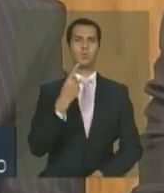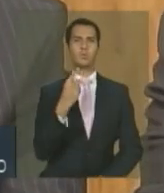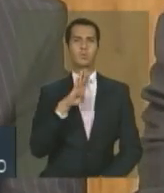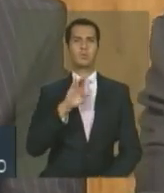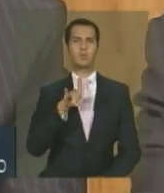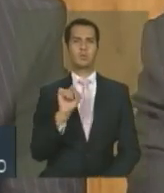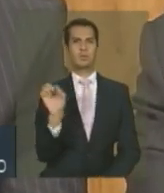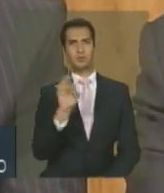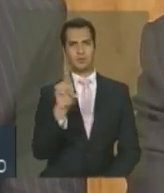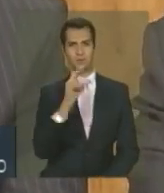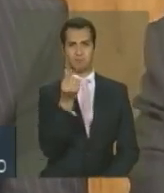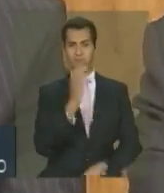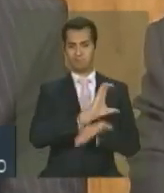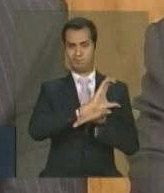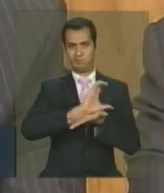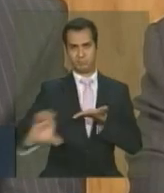R$ 1 bilhão